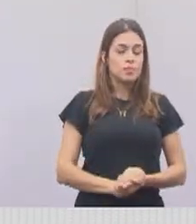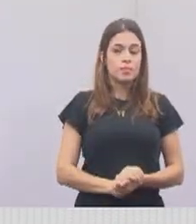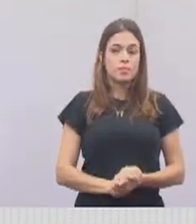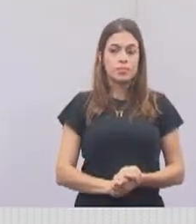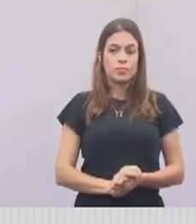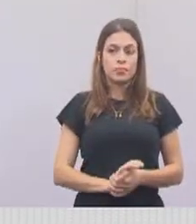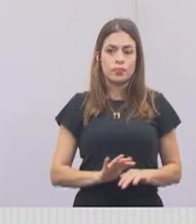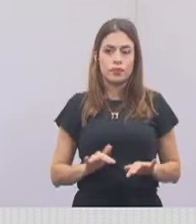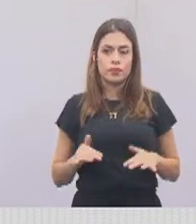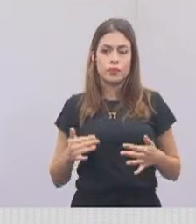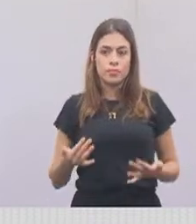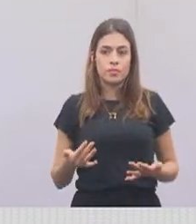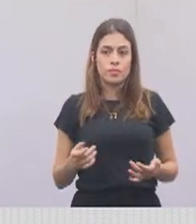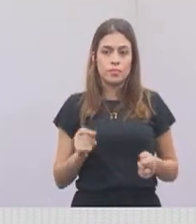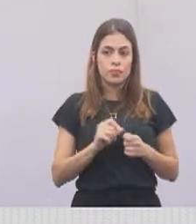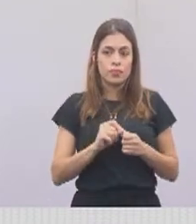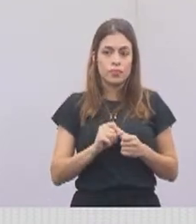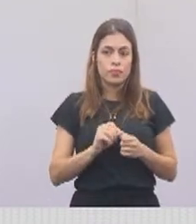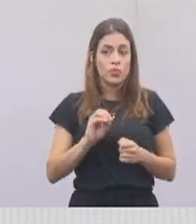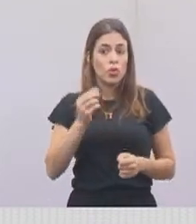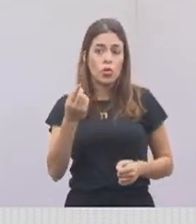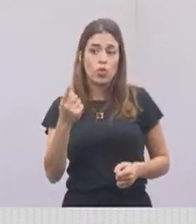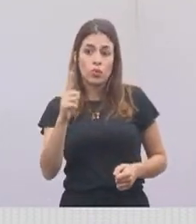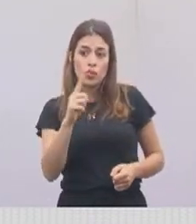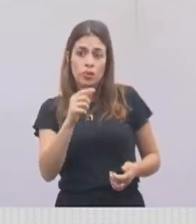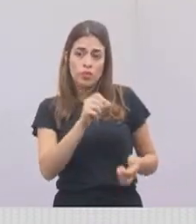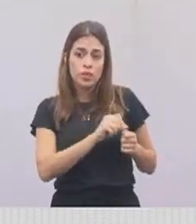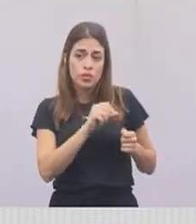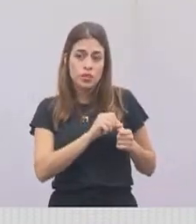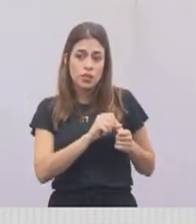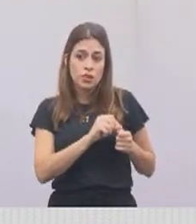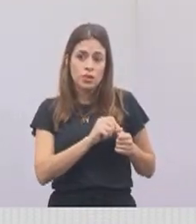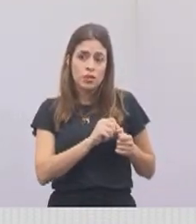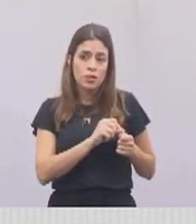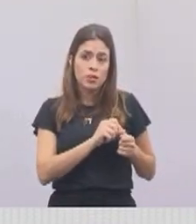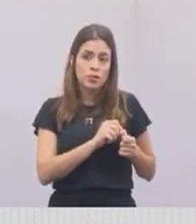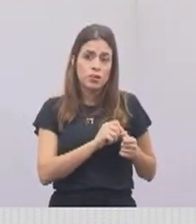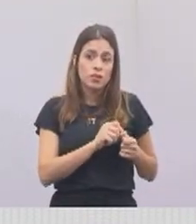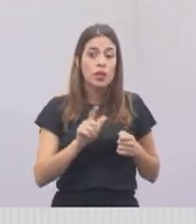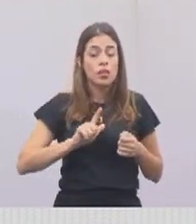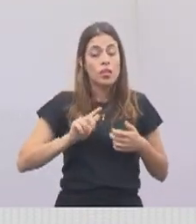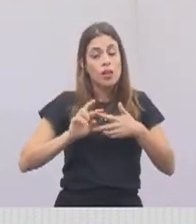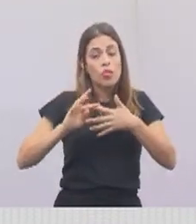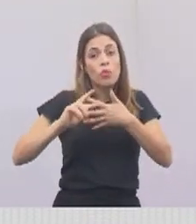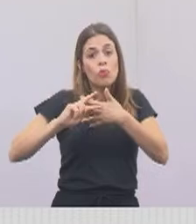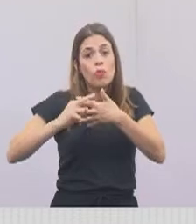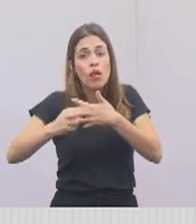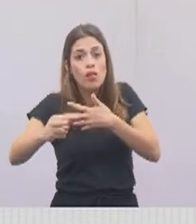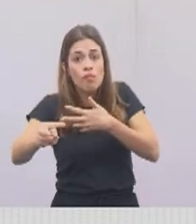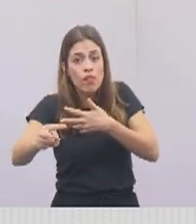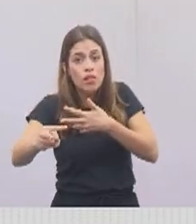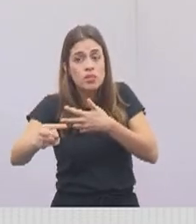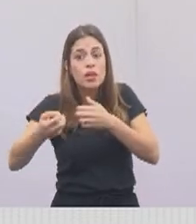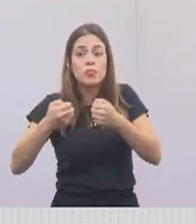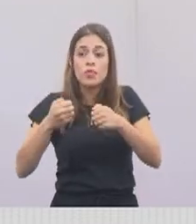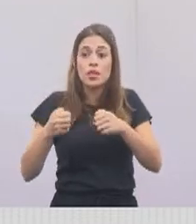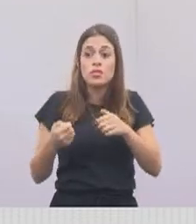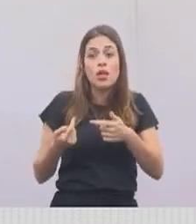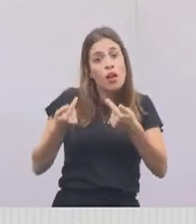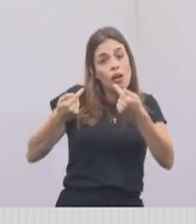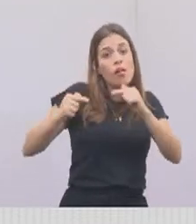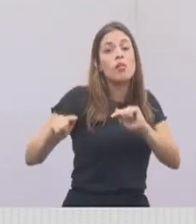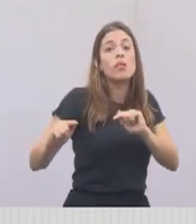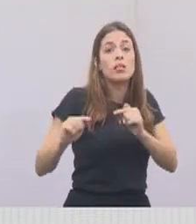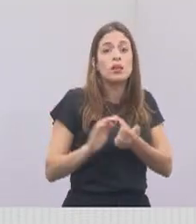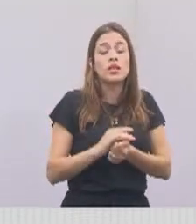pessoa. É fazer ou não fazer. Não fazer tem um reflexo. E esse reflexo tem que ser combatido. Se